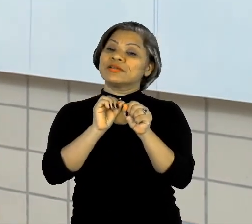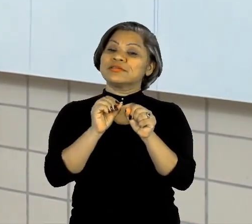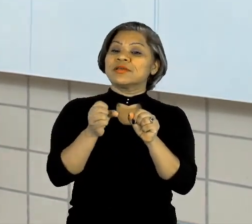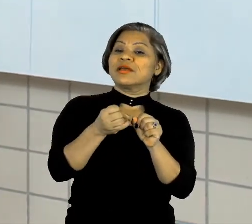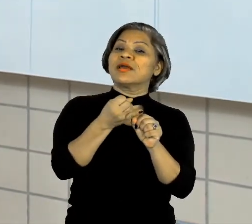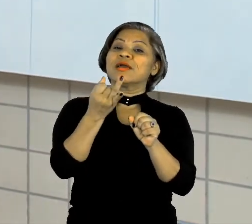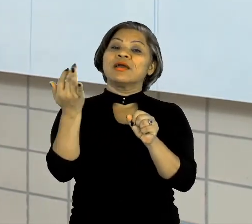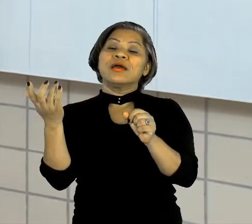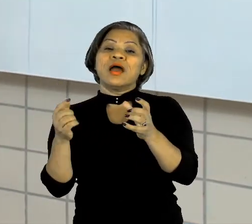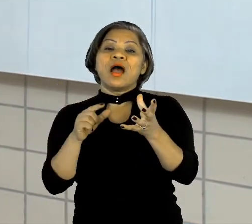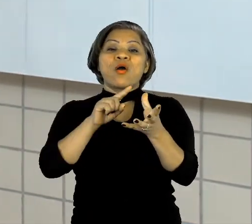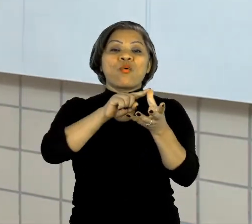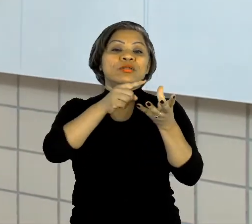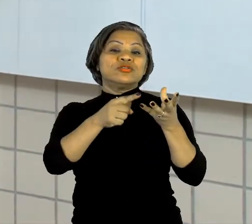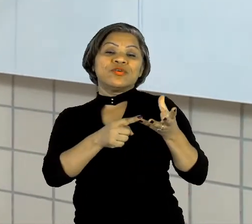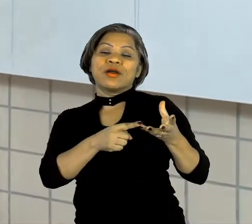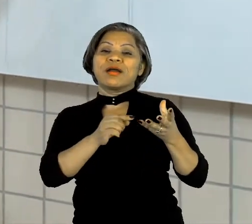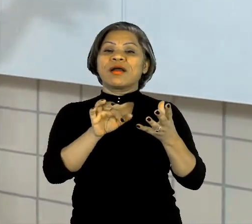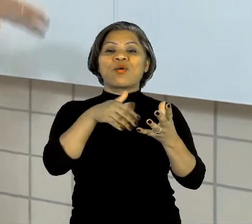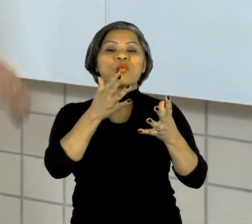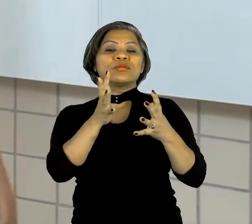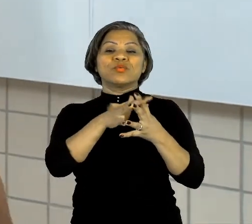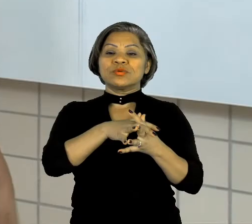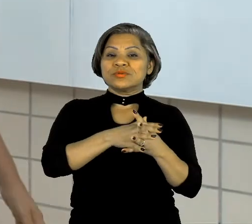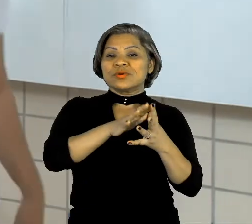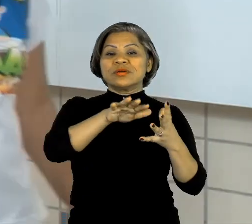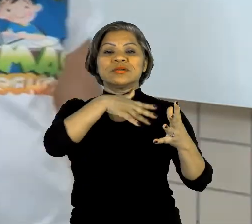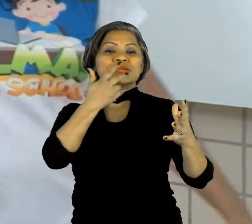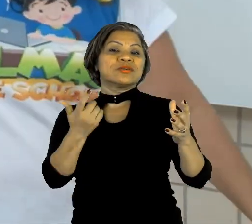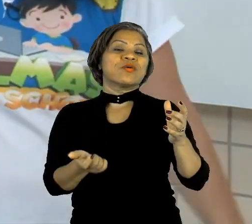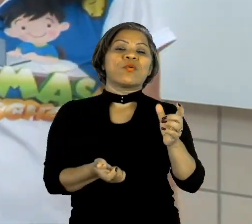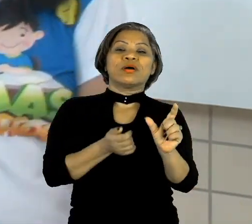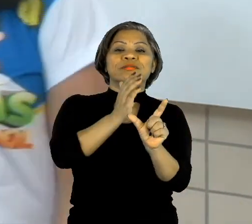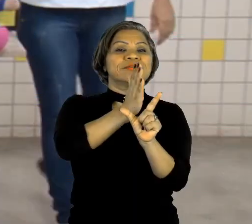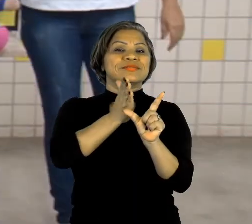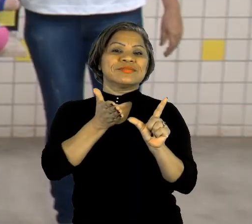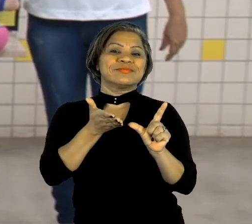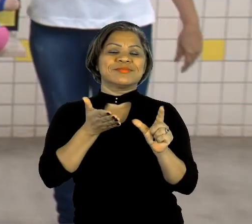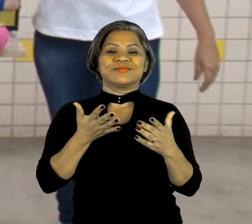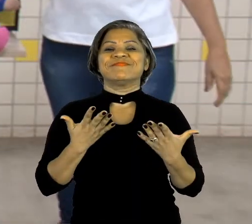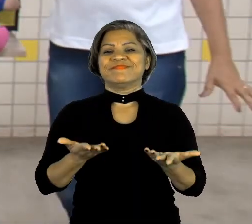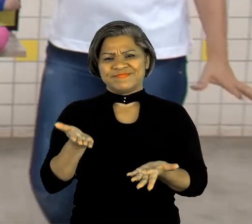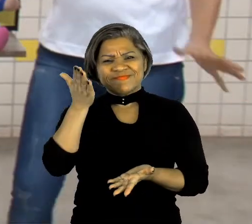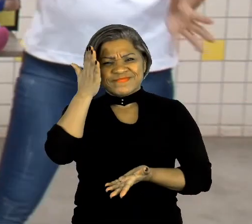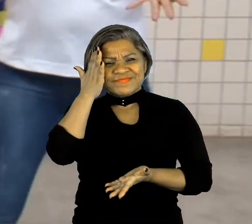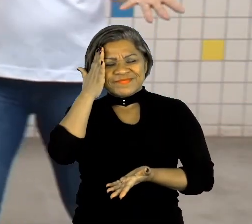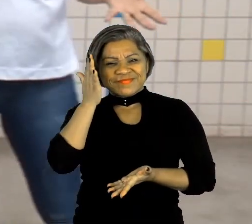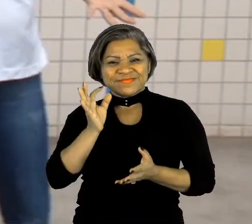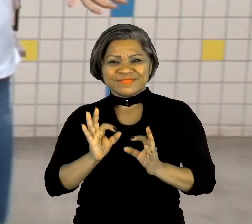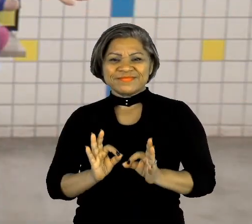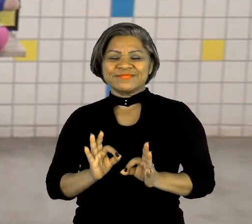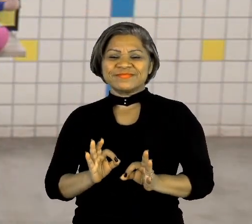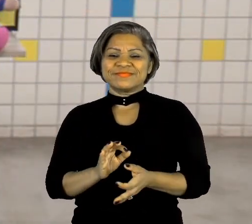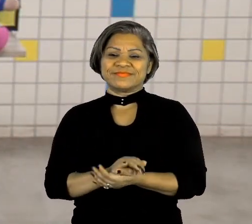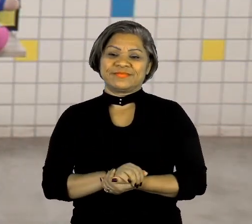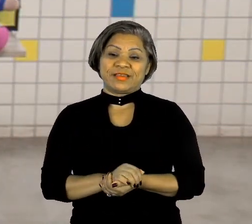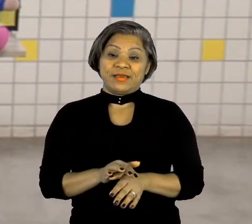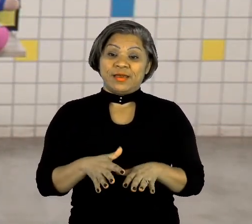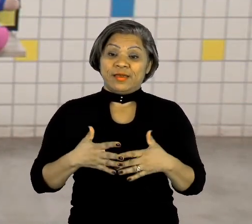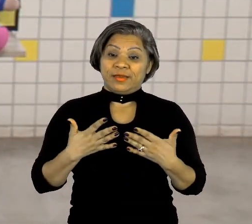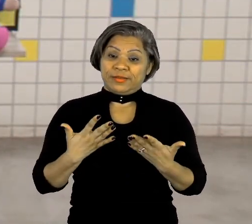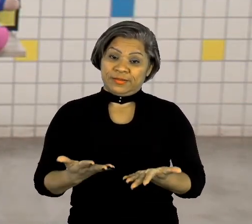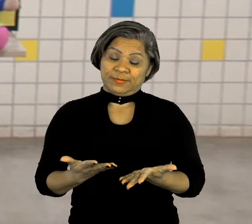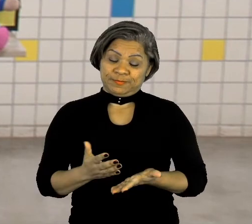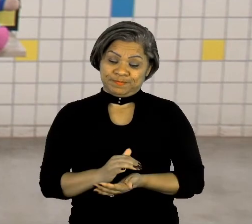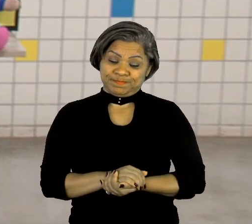vogais, quantas consoantes e quantas sílabas. Combinado? Entenderam direitinho? Então, crianças, é uma